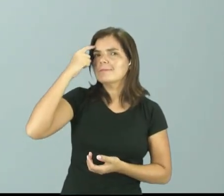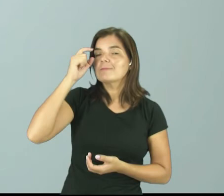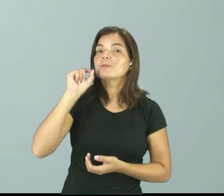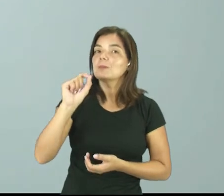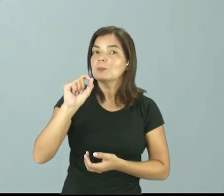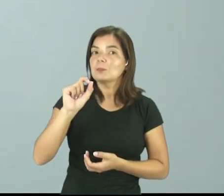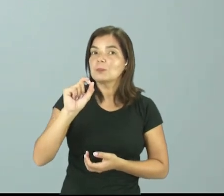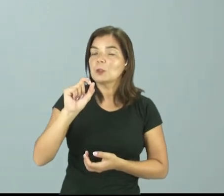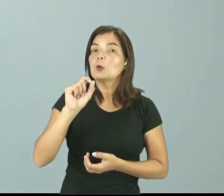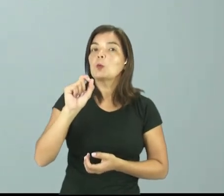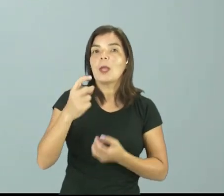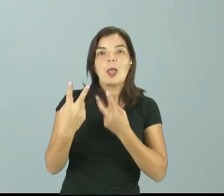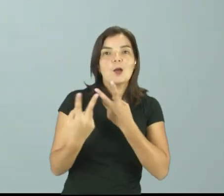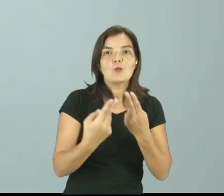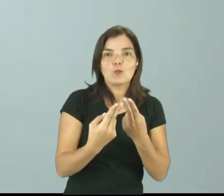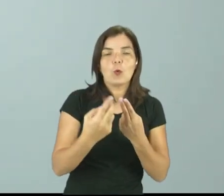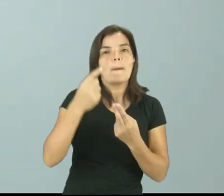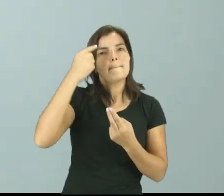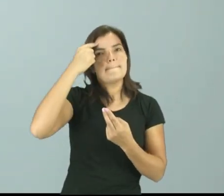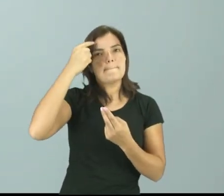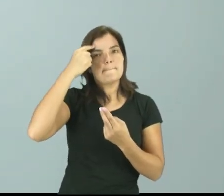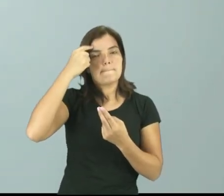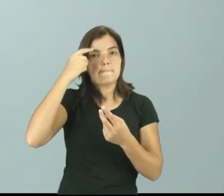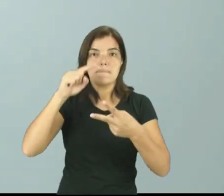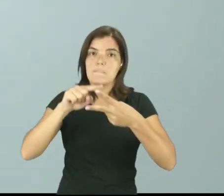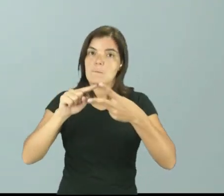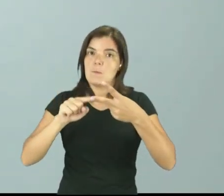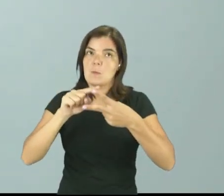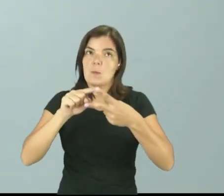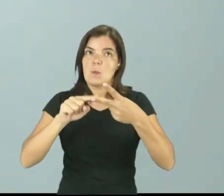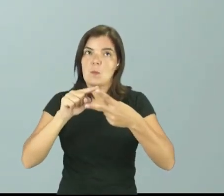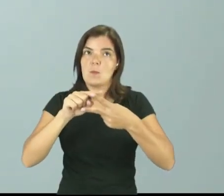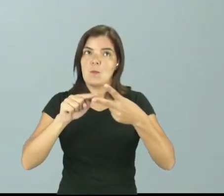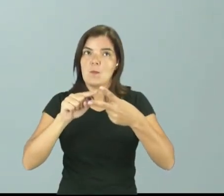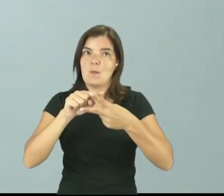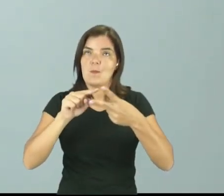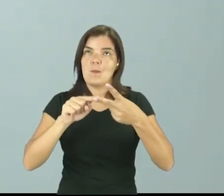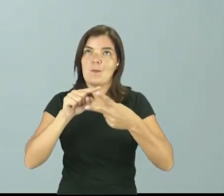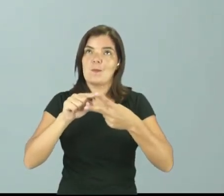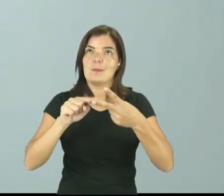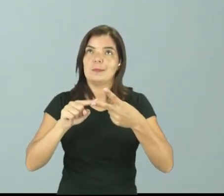pensa em congruência. Quando eu penso nos pares de ângulos